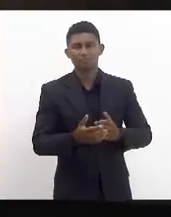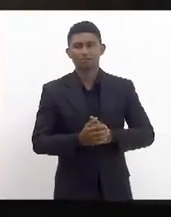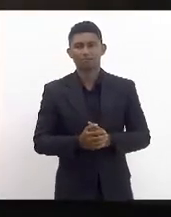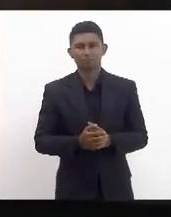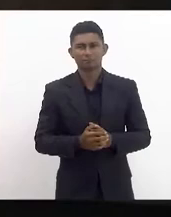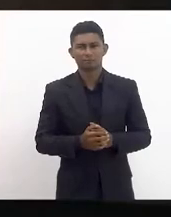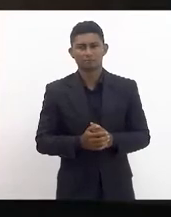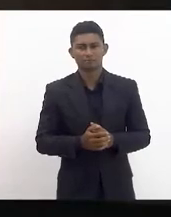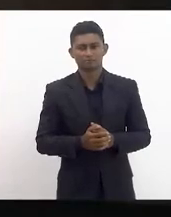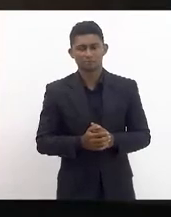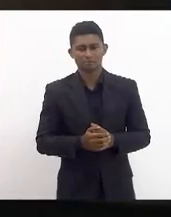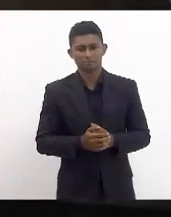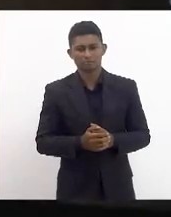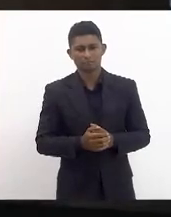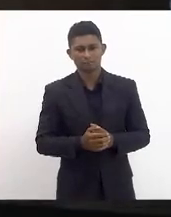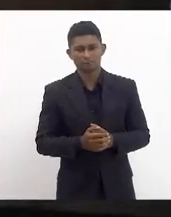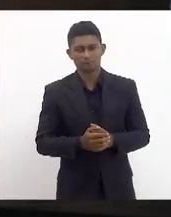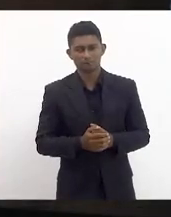não participo